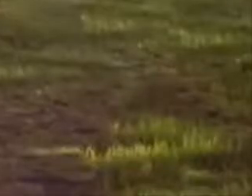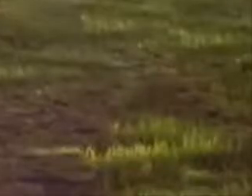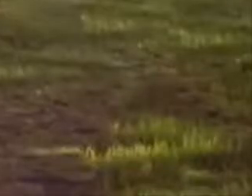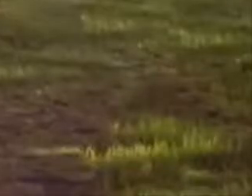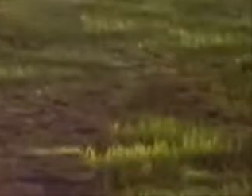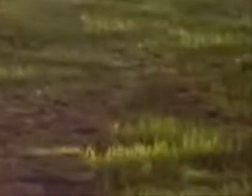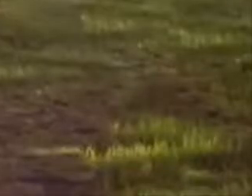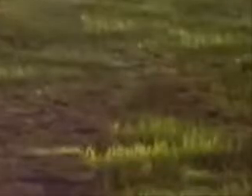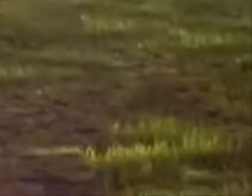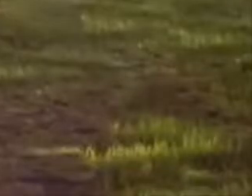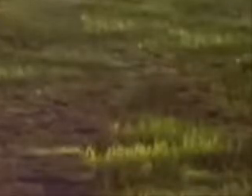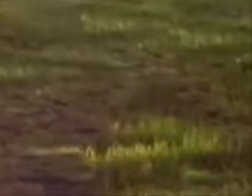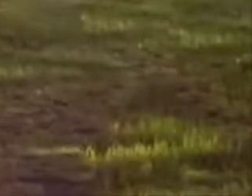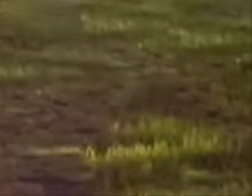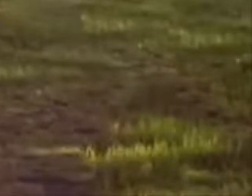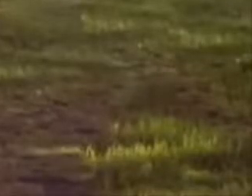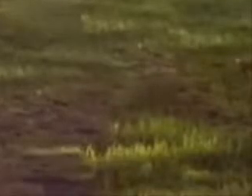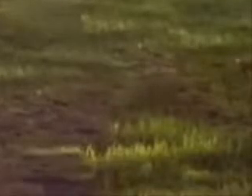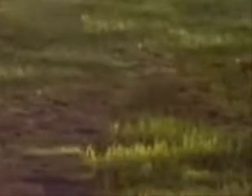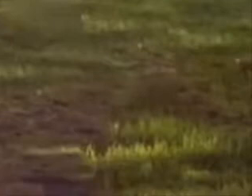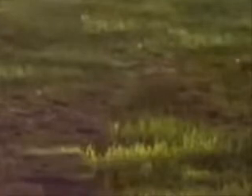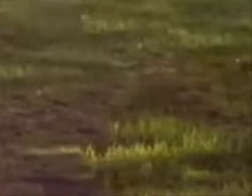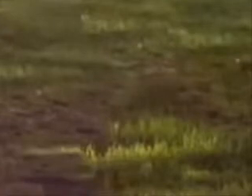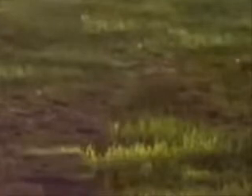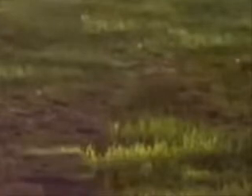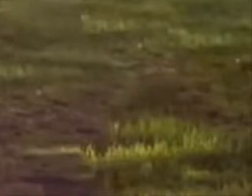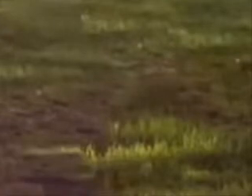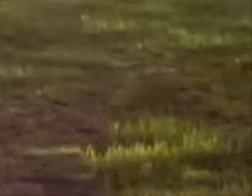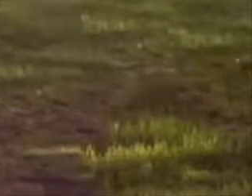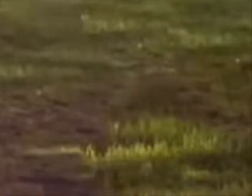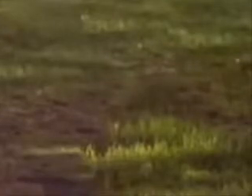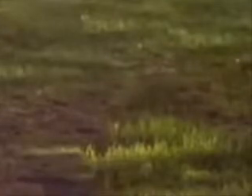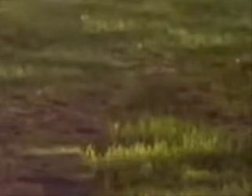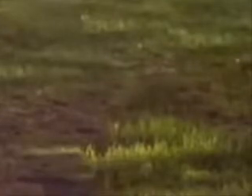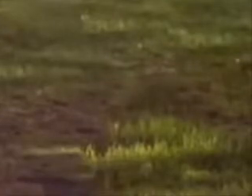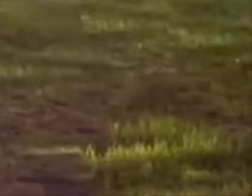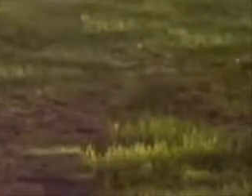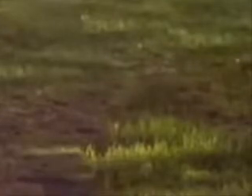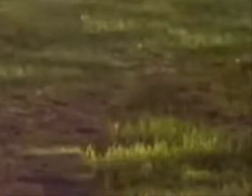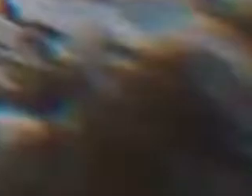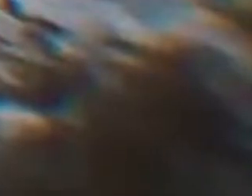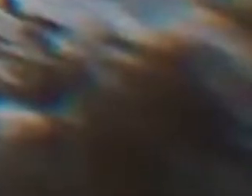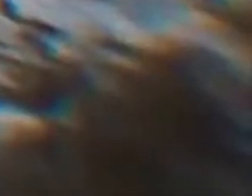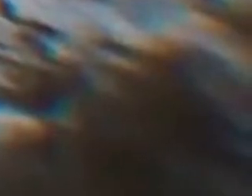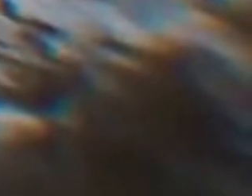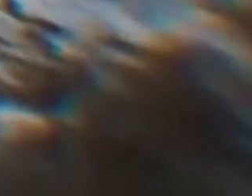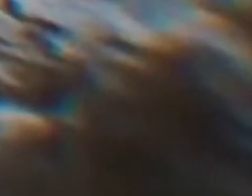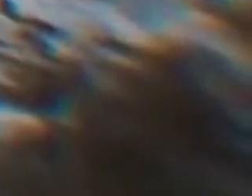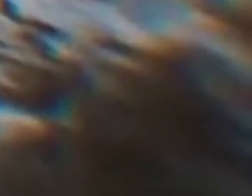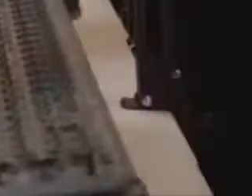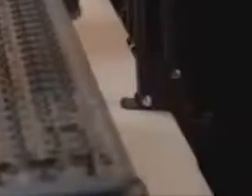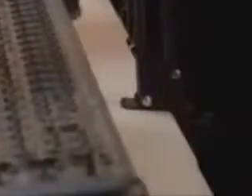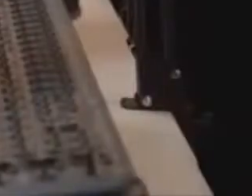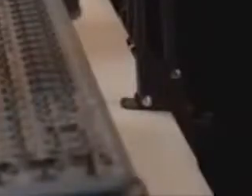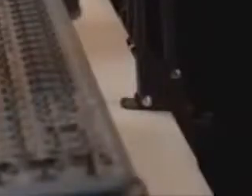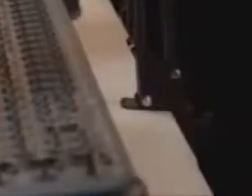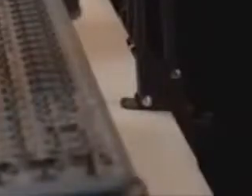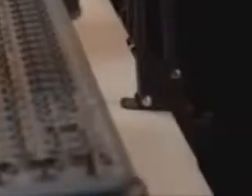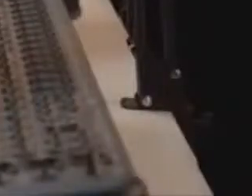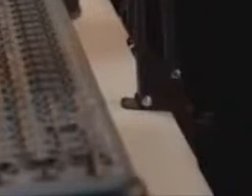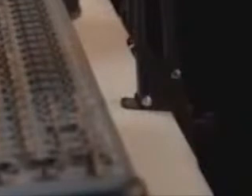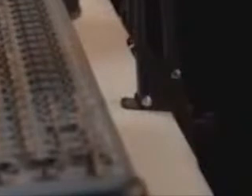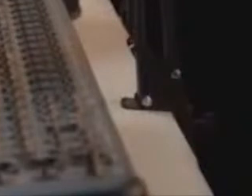digo, Shirley é Totos e ela Totis. Eu disse, Shirley, vá tomar no...